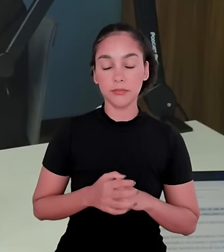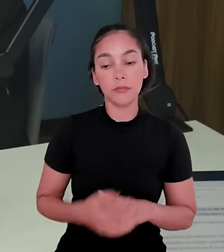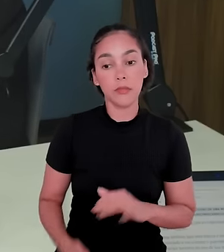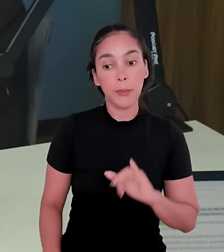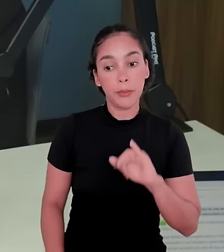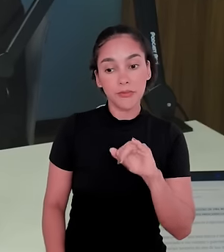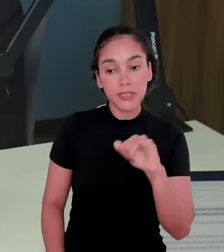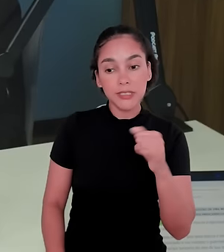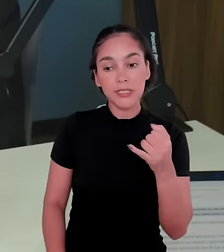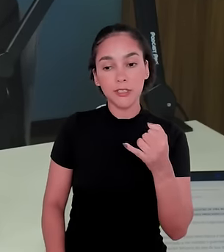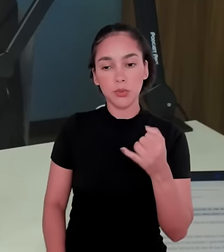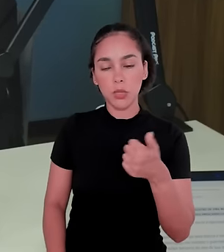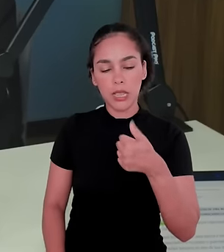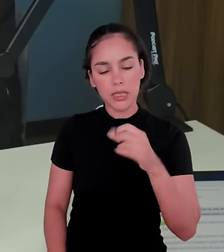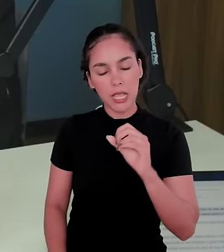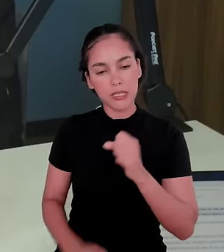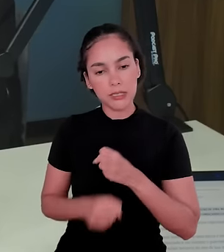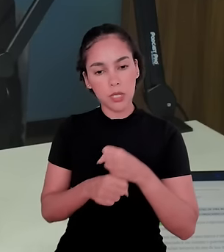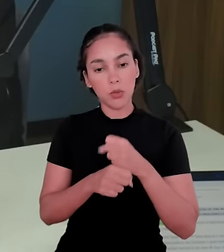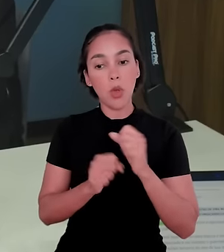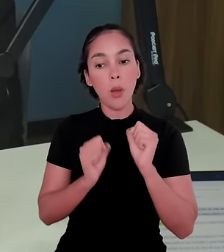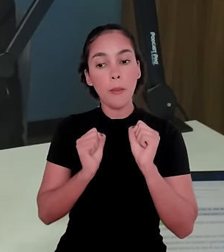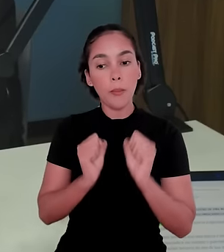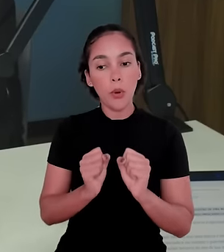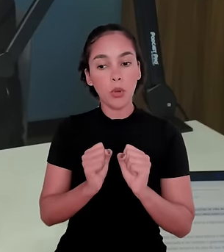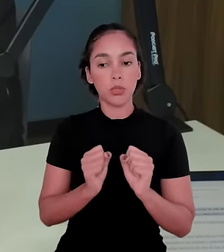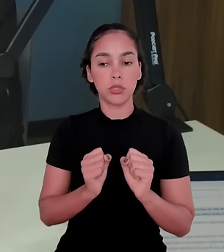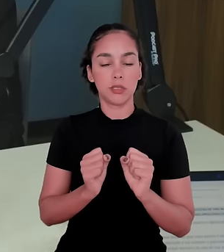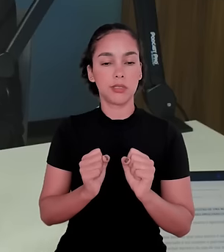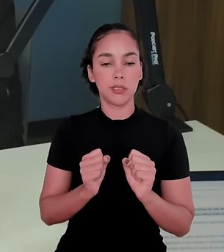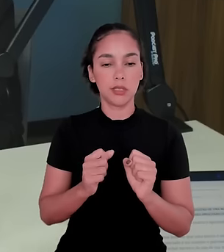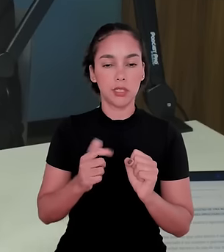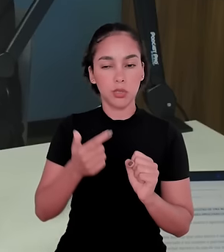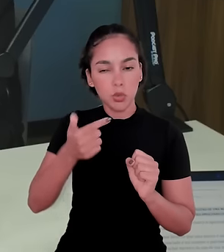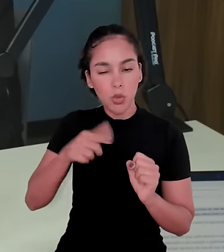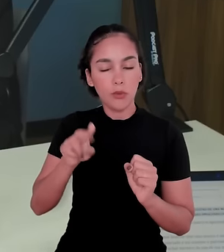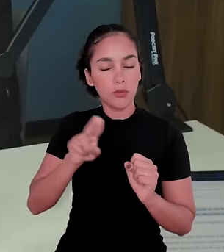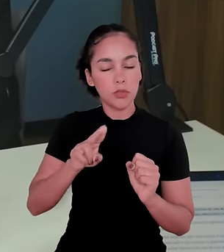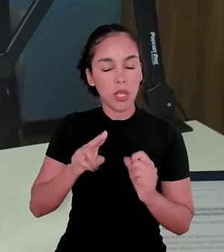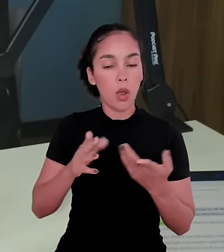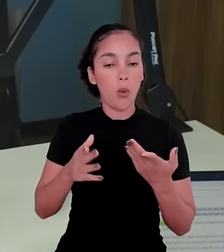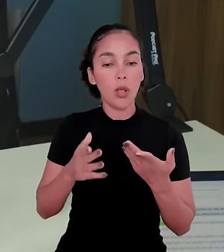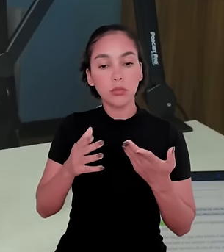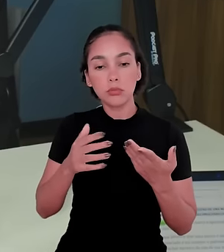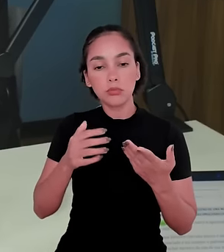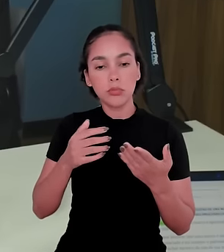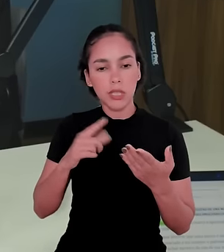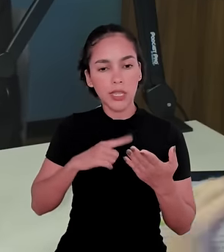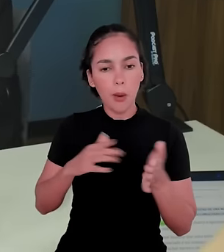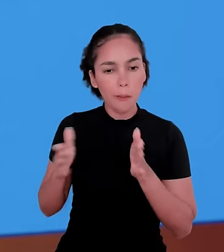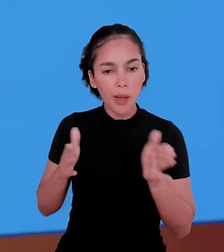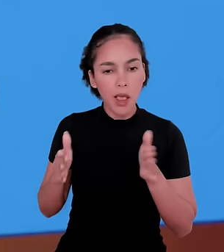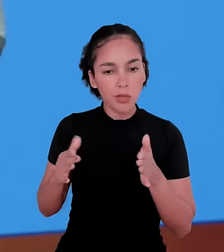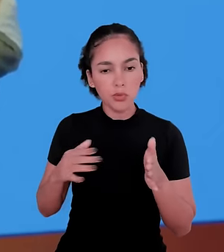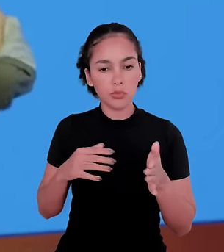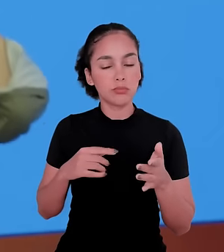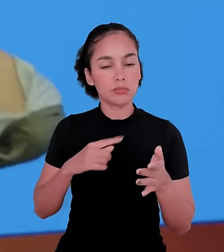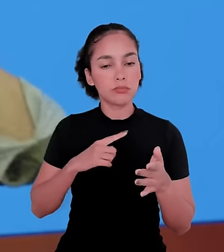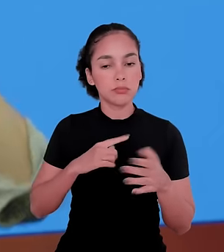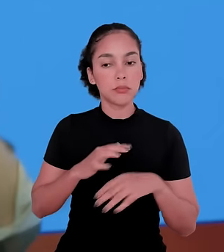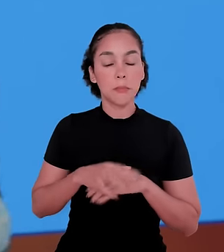falou que é durante 10 anos pode ser renovado Eu tenho um prazo para renovar ao final do decênio como que foi sim tem um